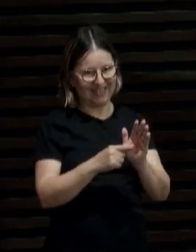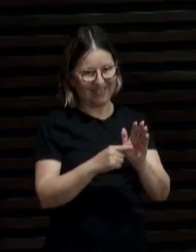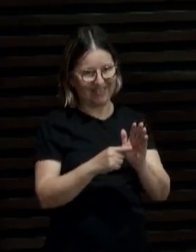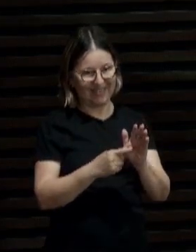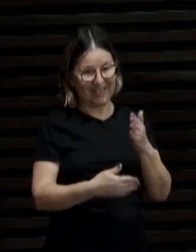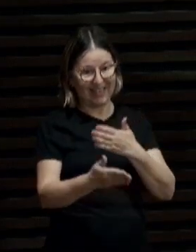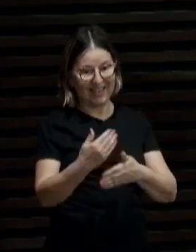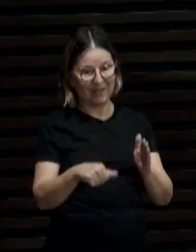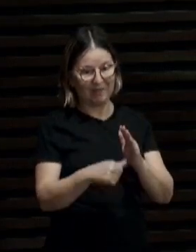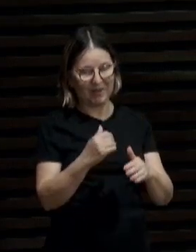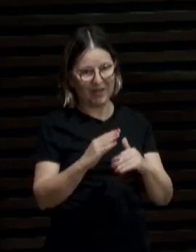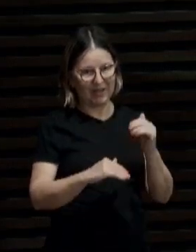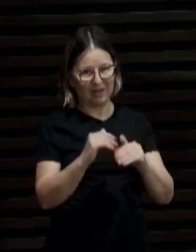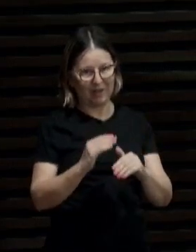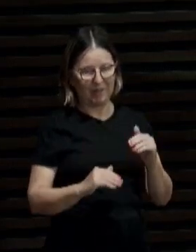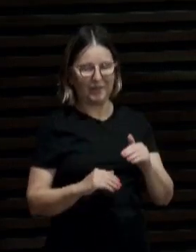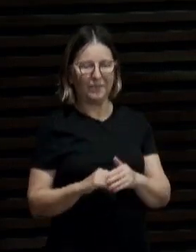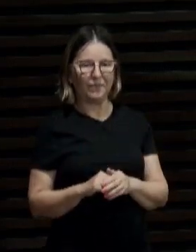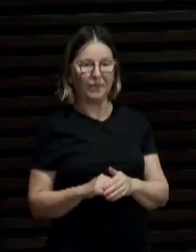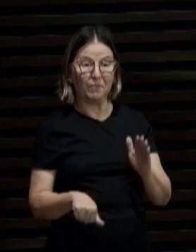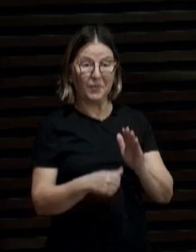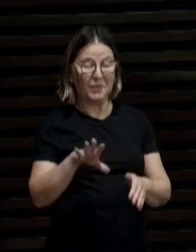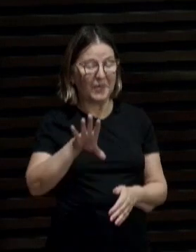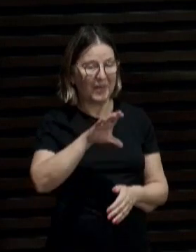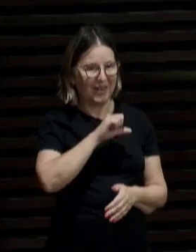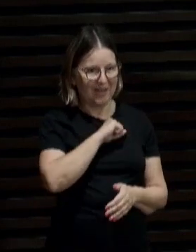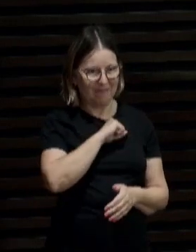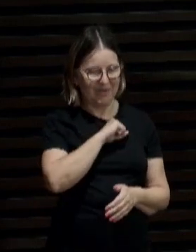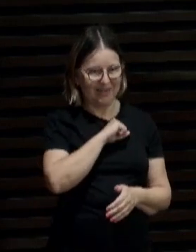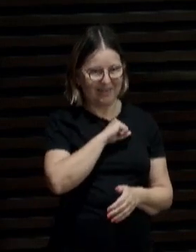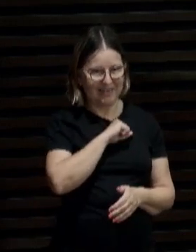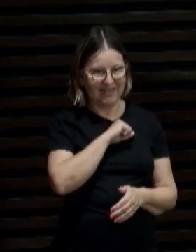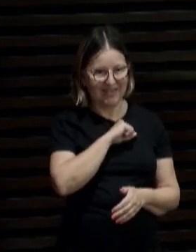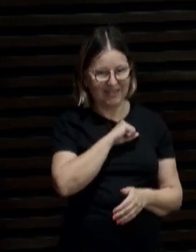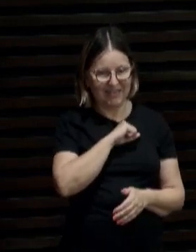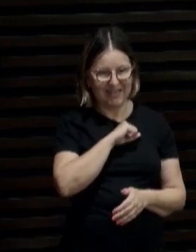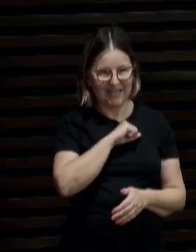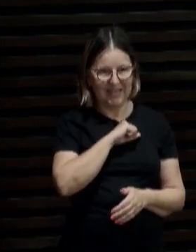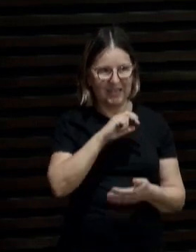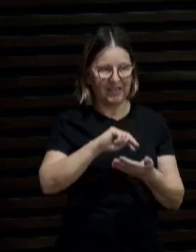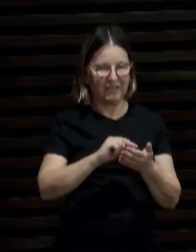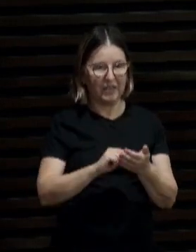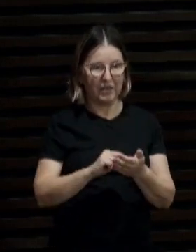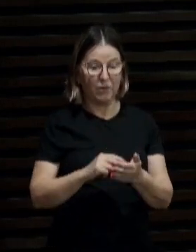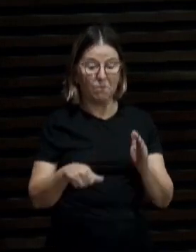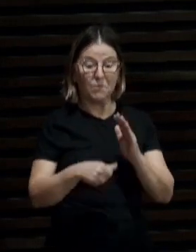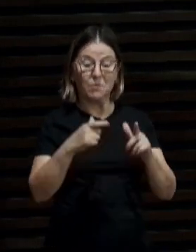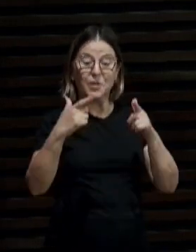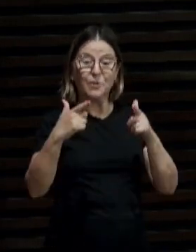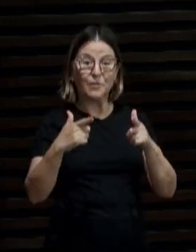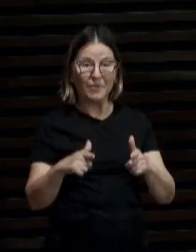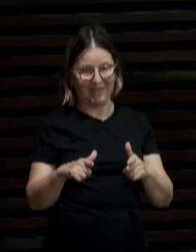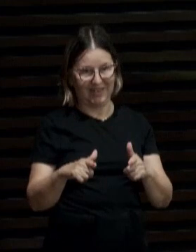vai além disso, meu irmão. Primeiro amor tem a ver com a prioridade do amor. E que